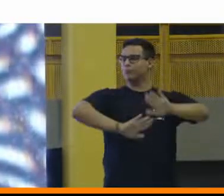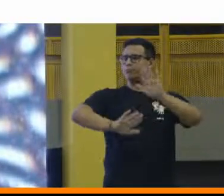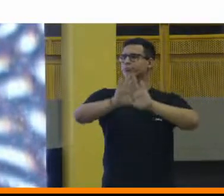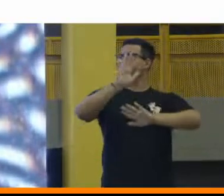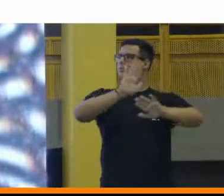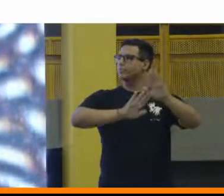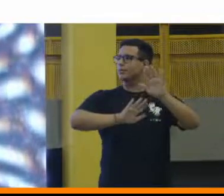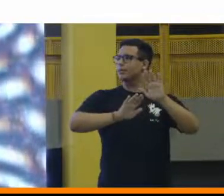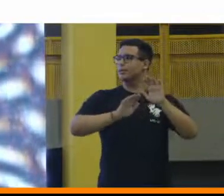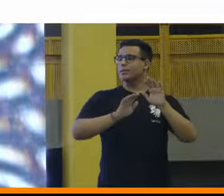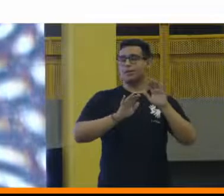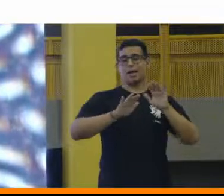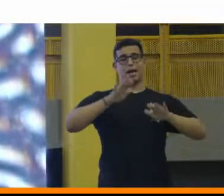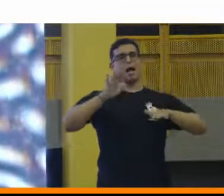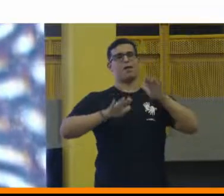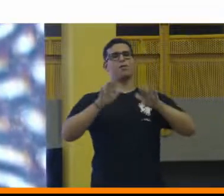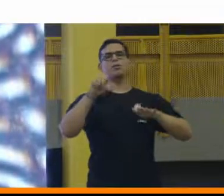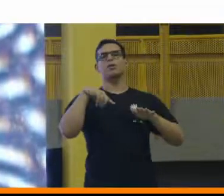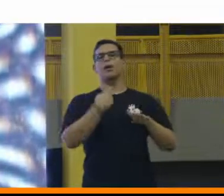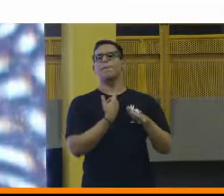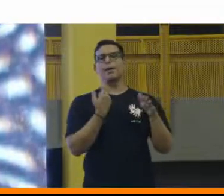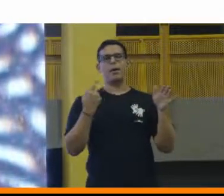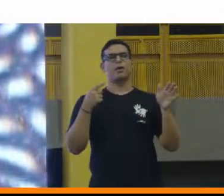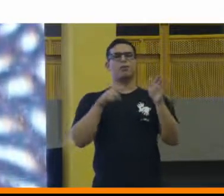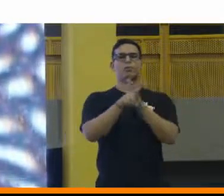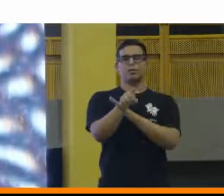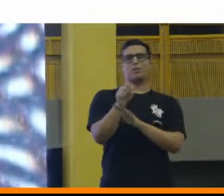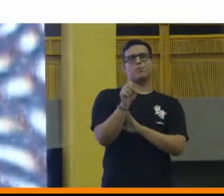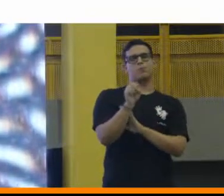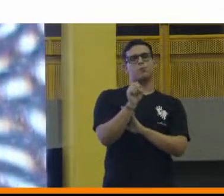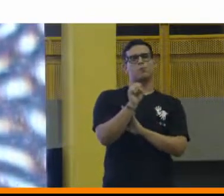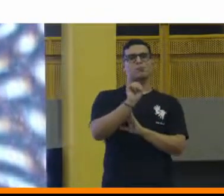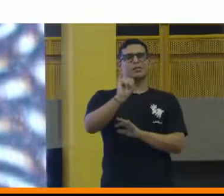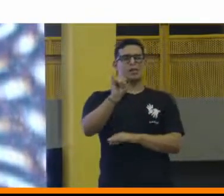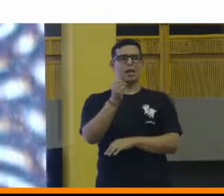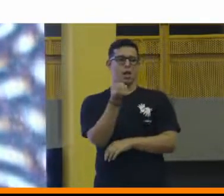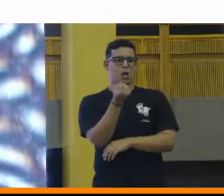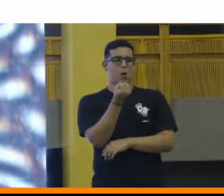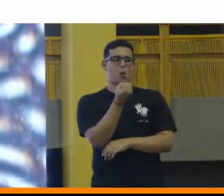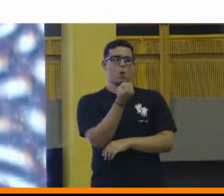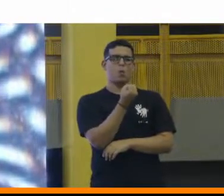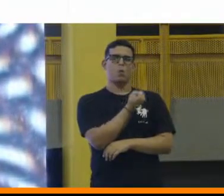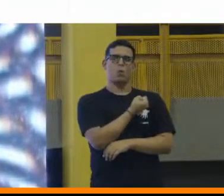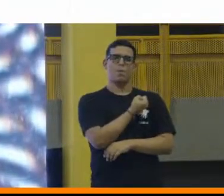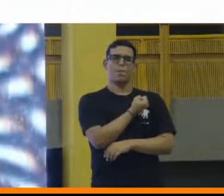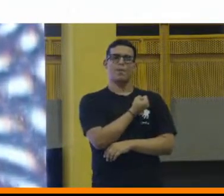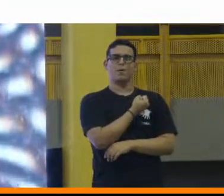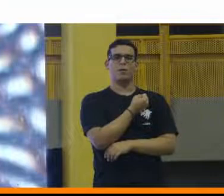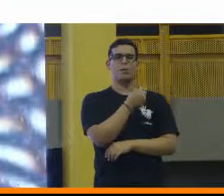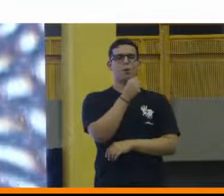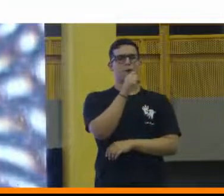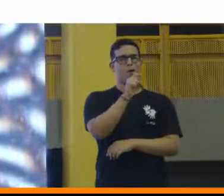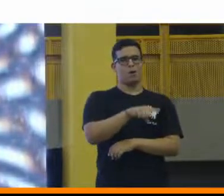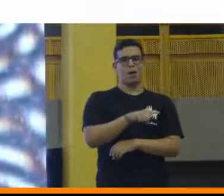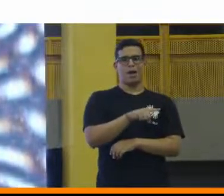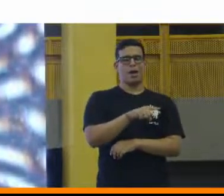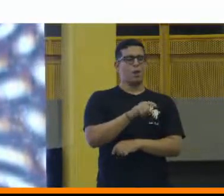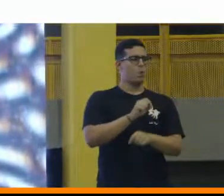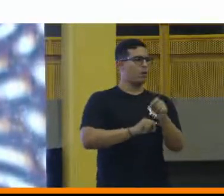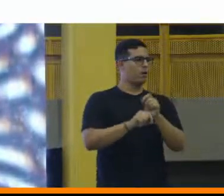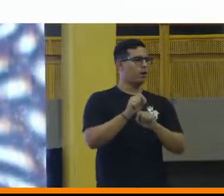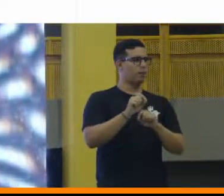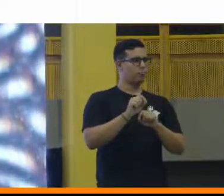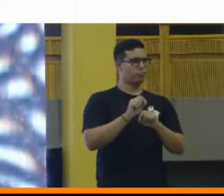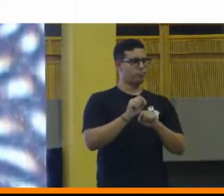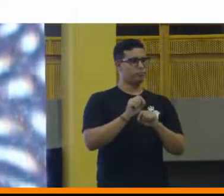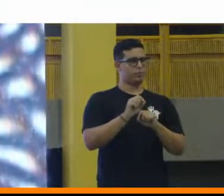vezes a gente se pergunta se uma grandeza é escalar ou vetorial.